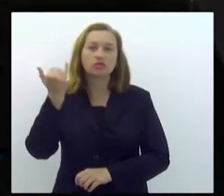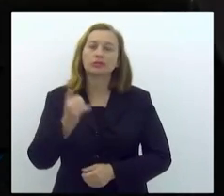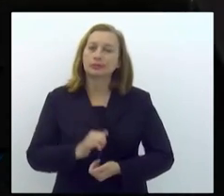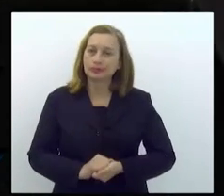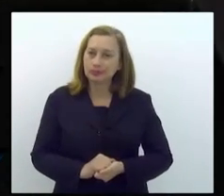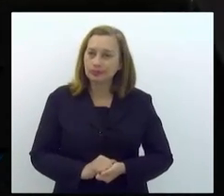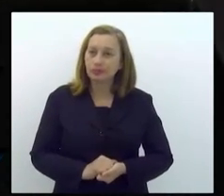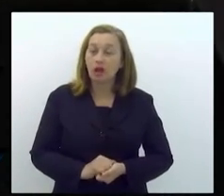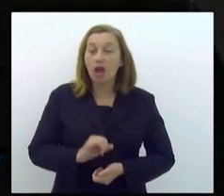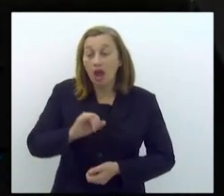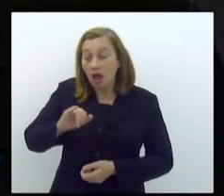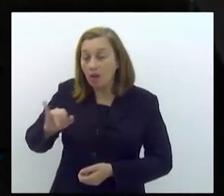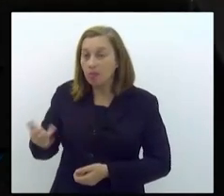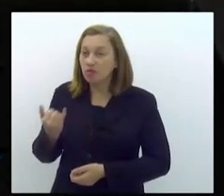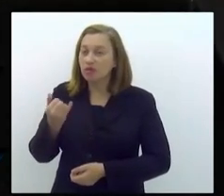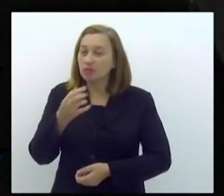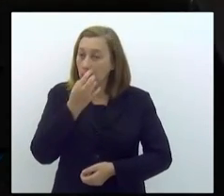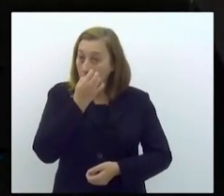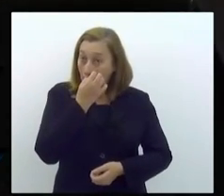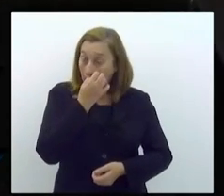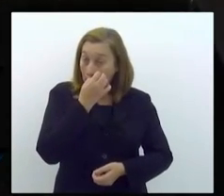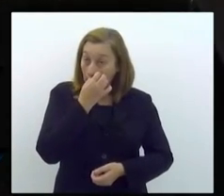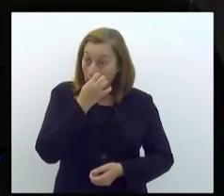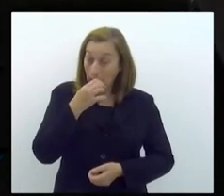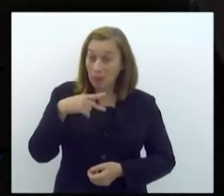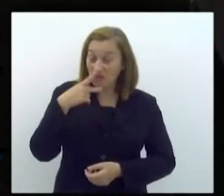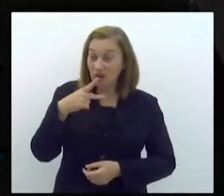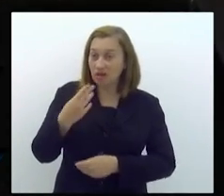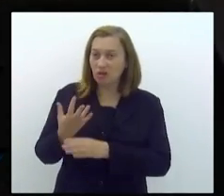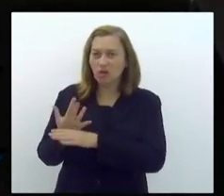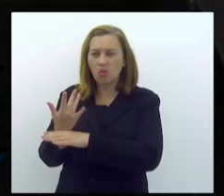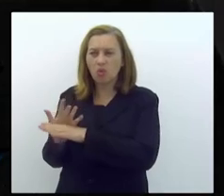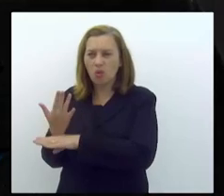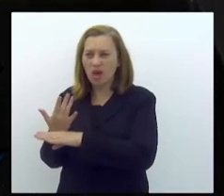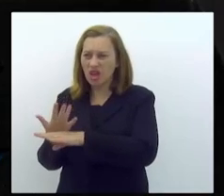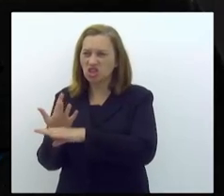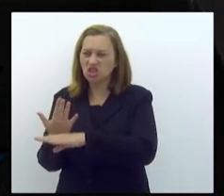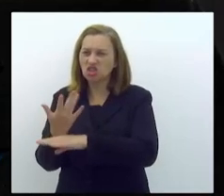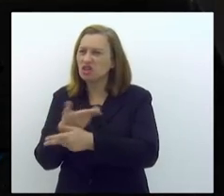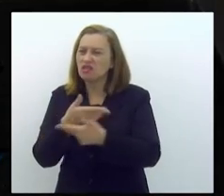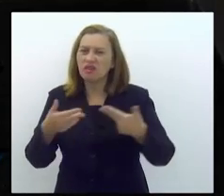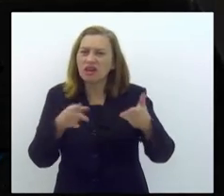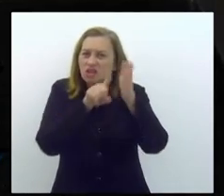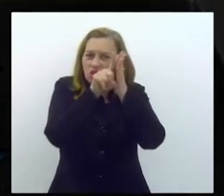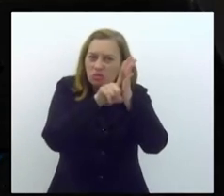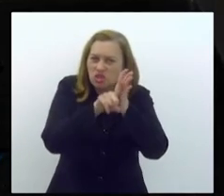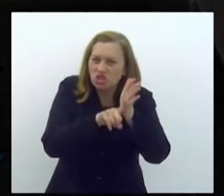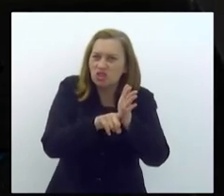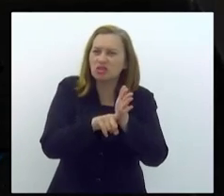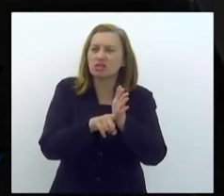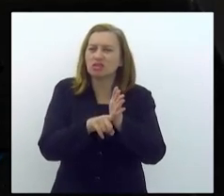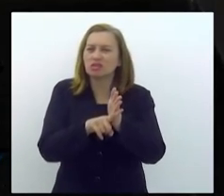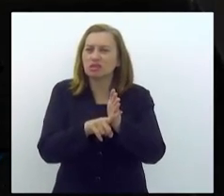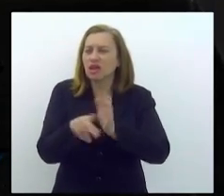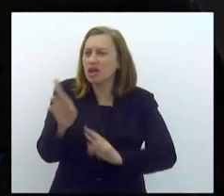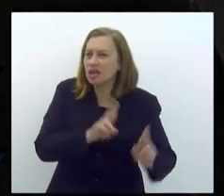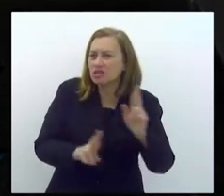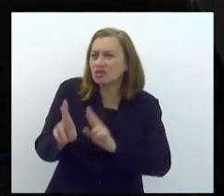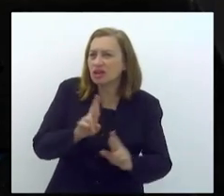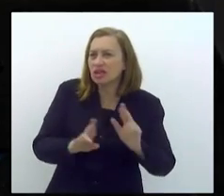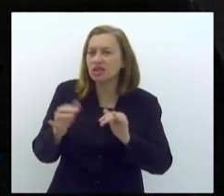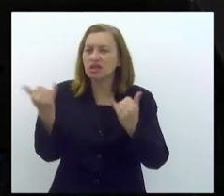aproveito para dizer que é UERJ que faz diversas pesquisas relacionadas a dados